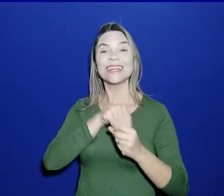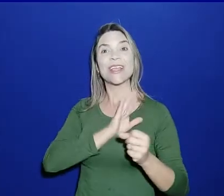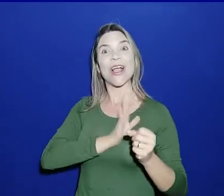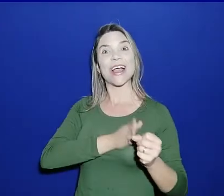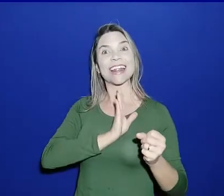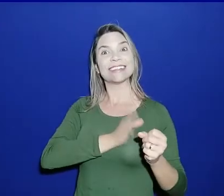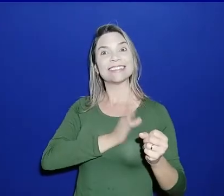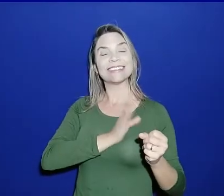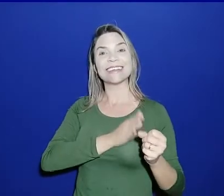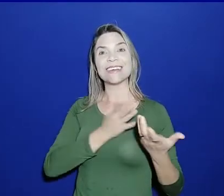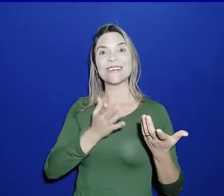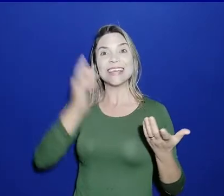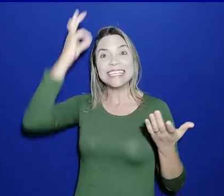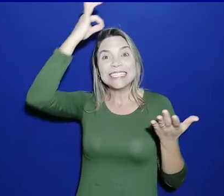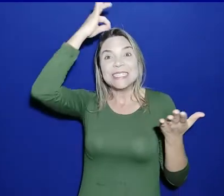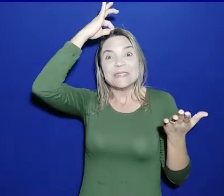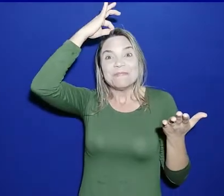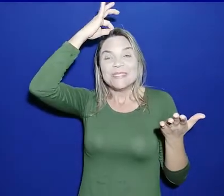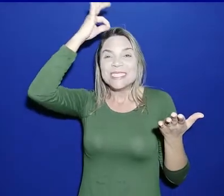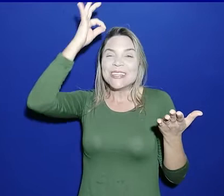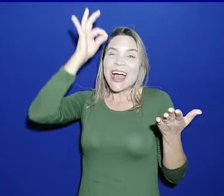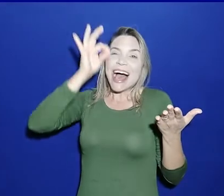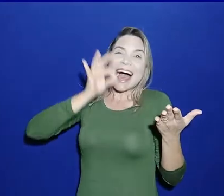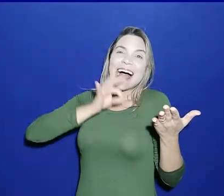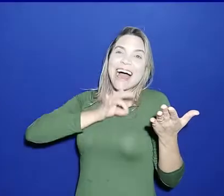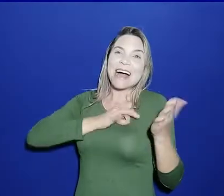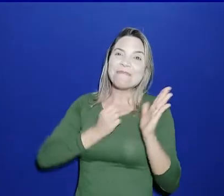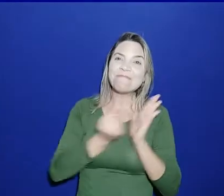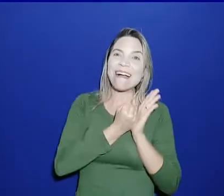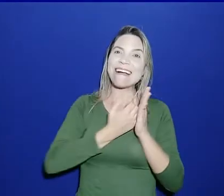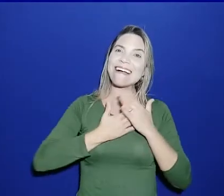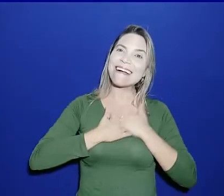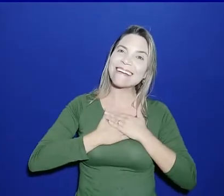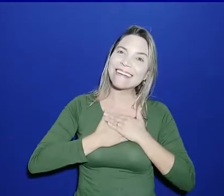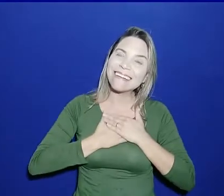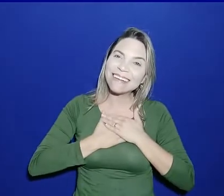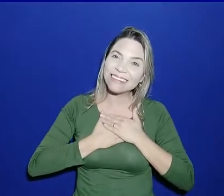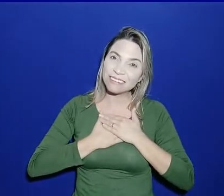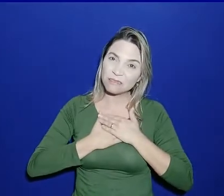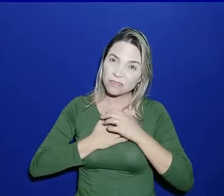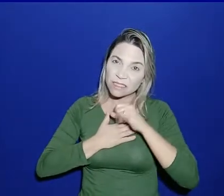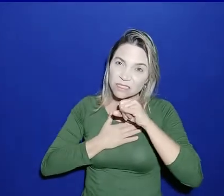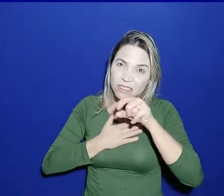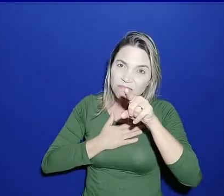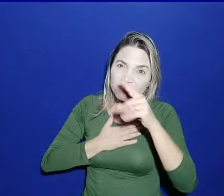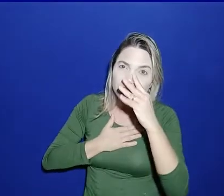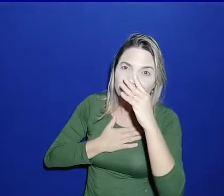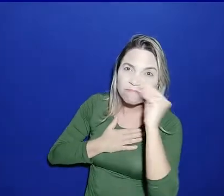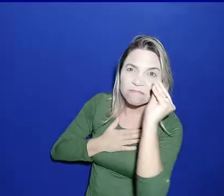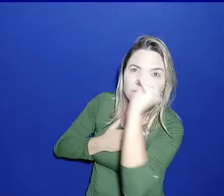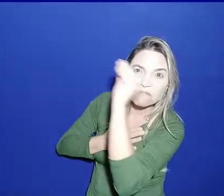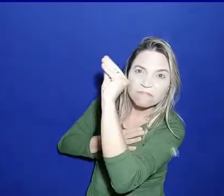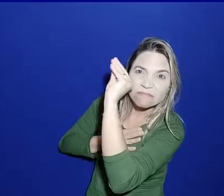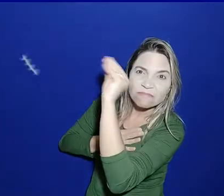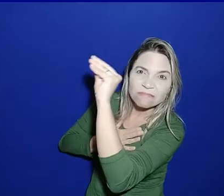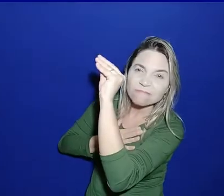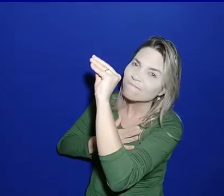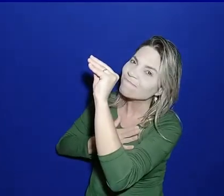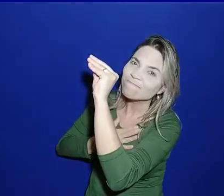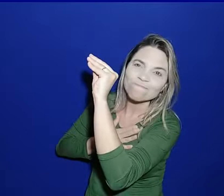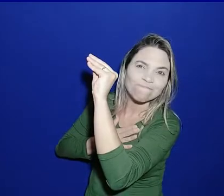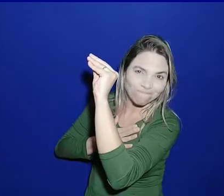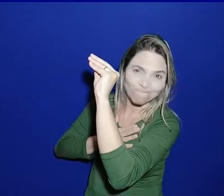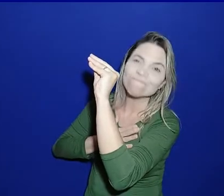o meu espírito, é um eleito, me pertence. Se negarmos a Cristo, ele nos